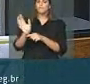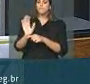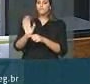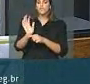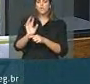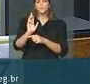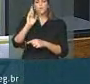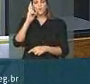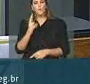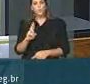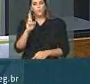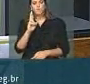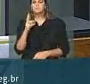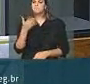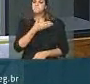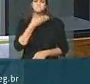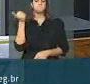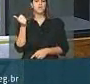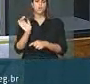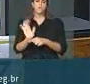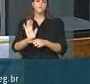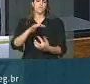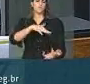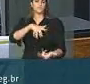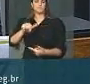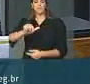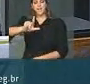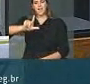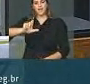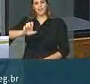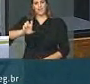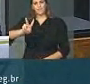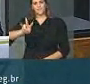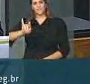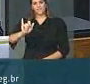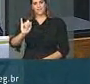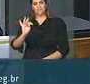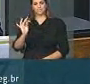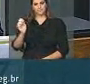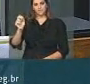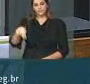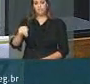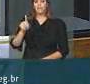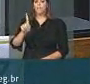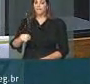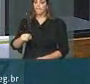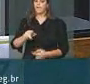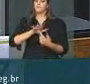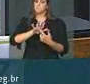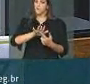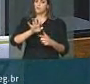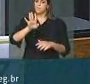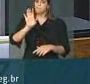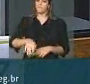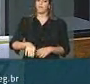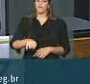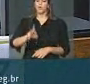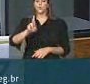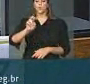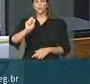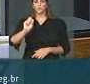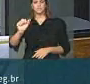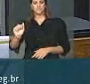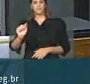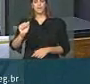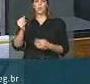estrangeiro, Leviatã, que traduz muito bem na Rússia de Putin o